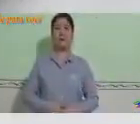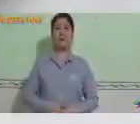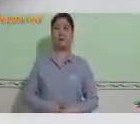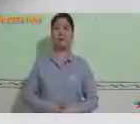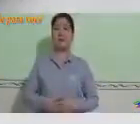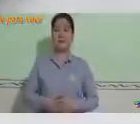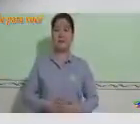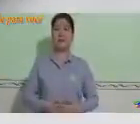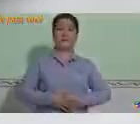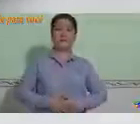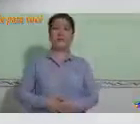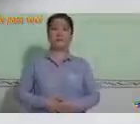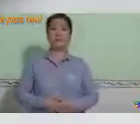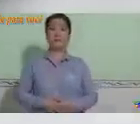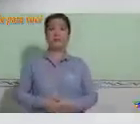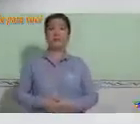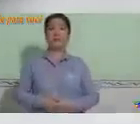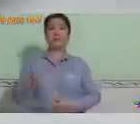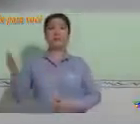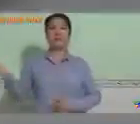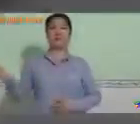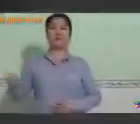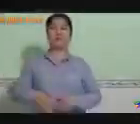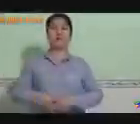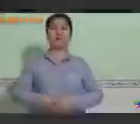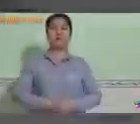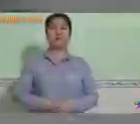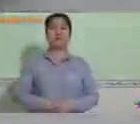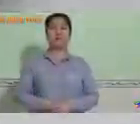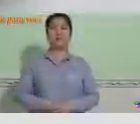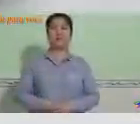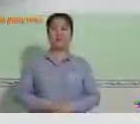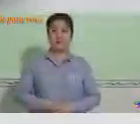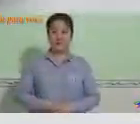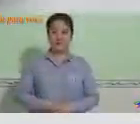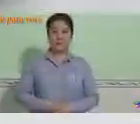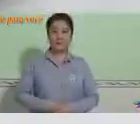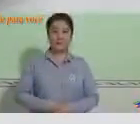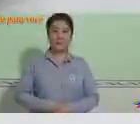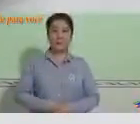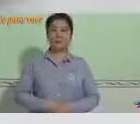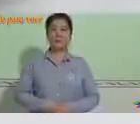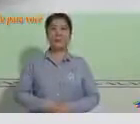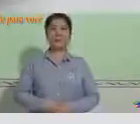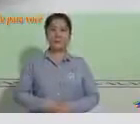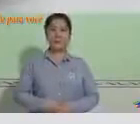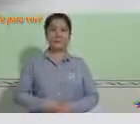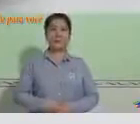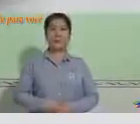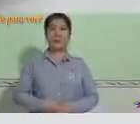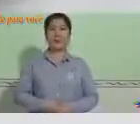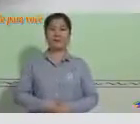semelhante a vinagre, No entanto, isso é normal e corresponde a uma das etapas do processo de fermentação.